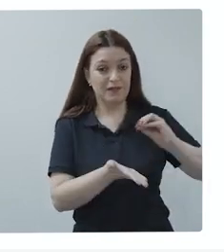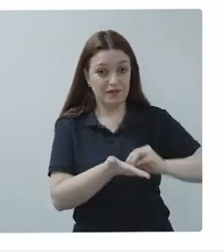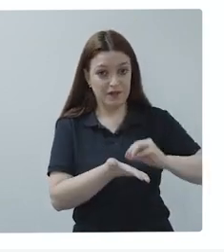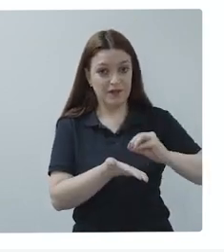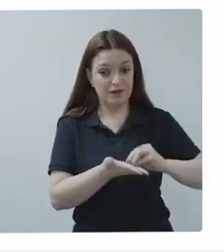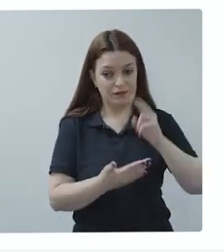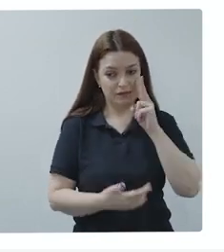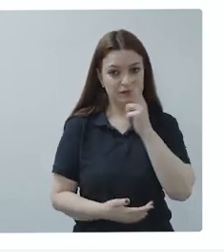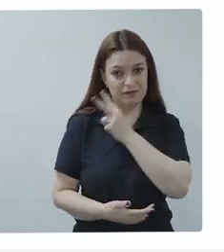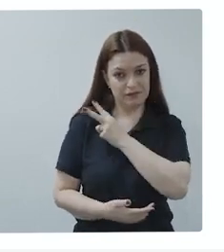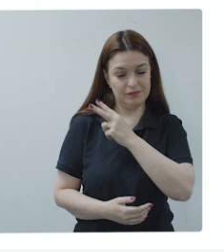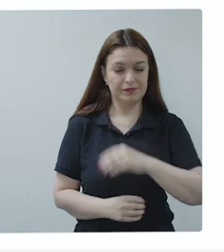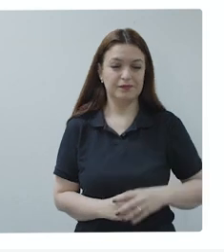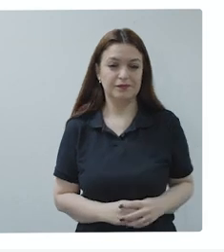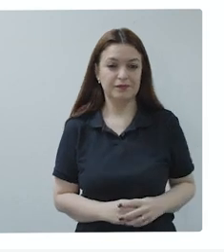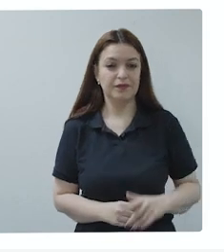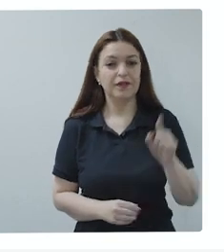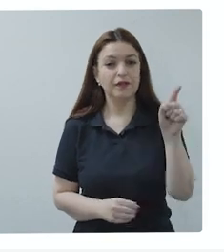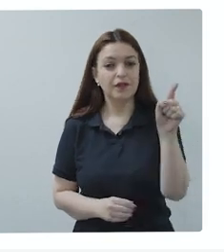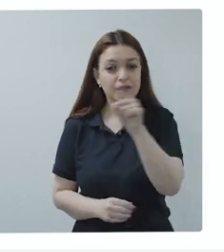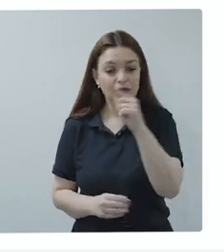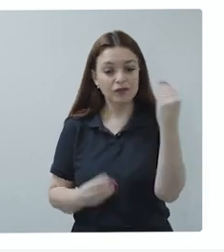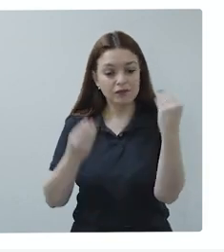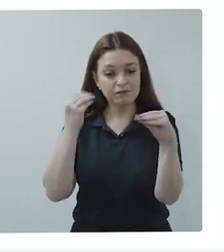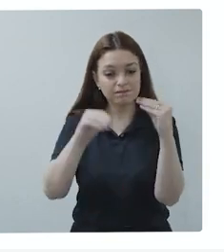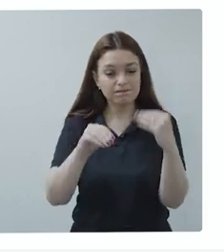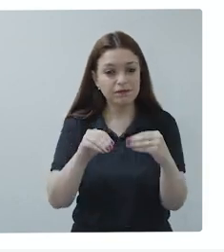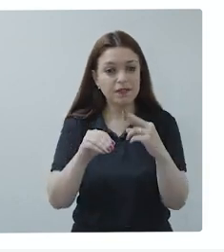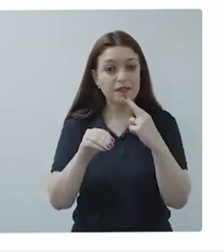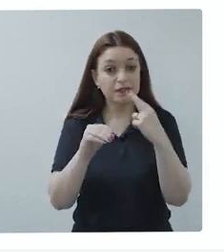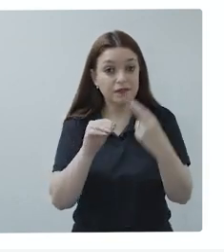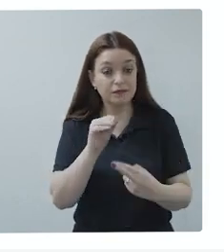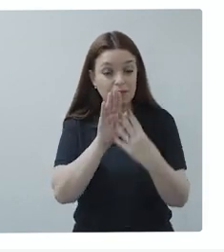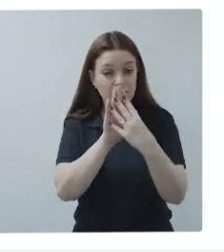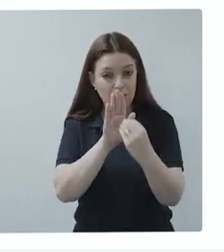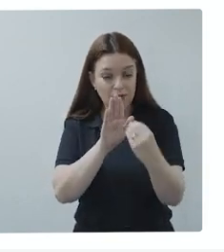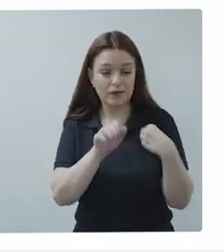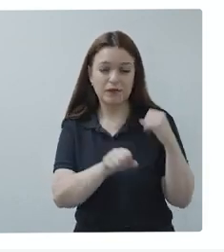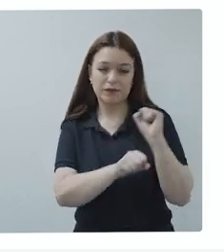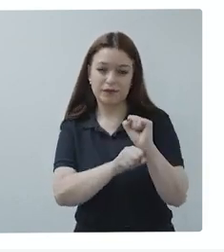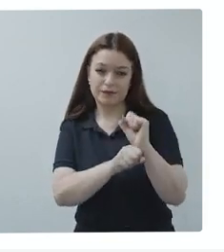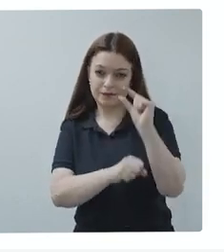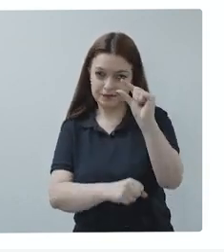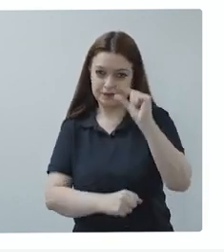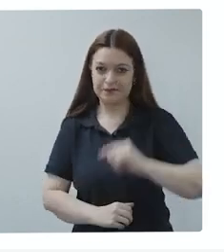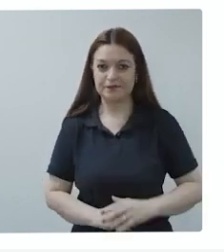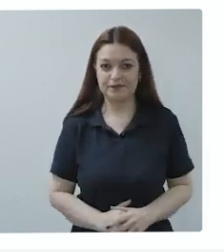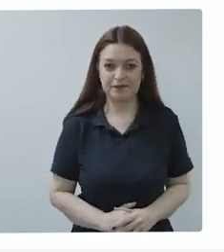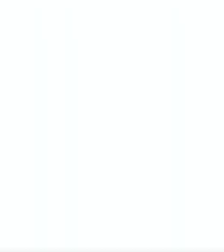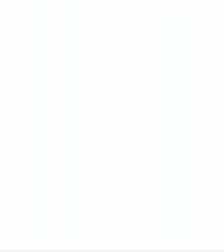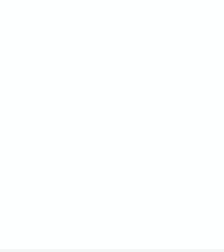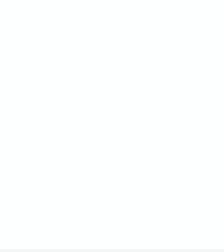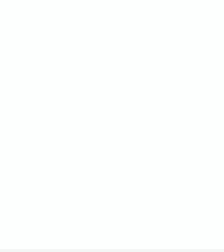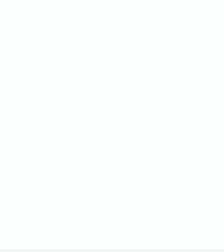cruzadinha. Enquanto vocês completam essa cruzadinha, eu aguardo uns minutinhos.